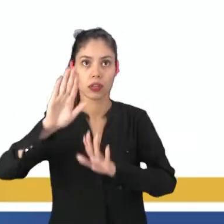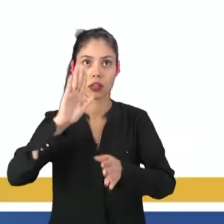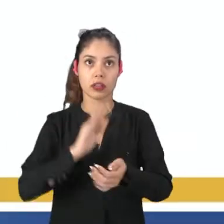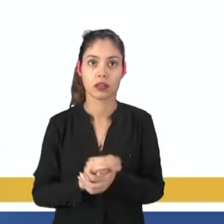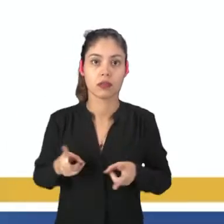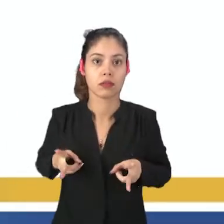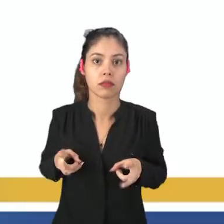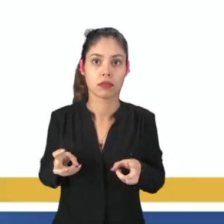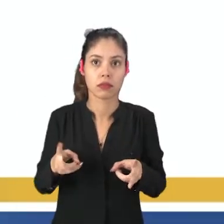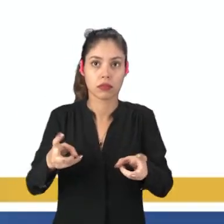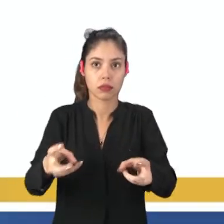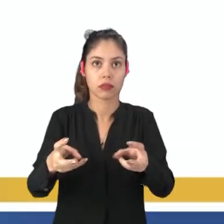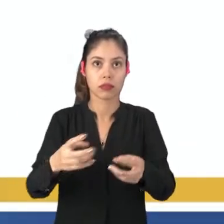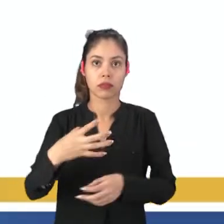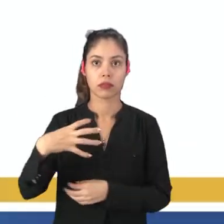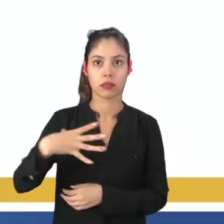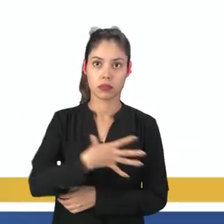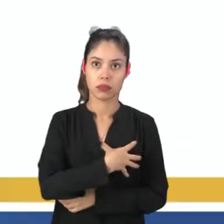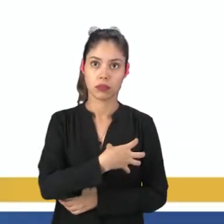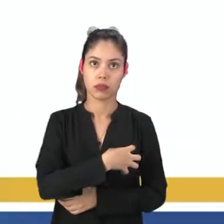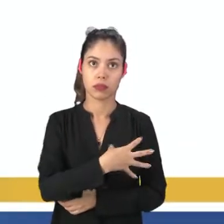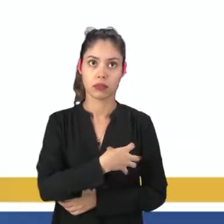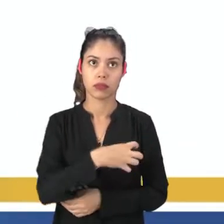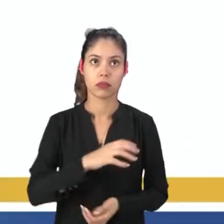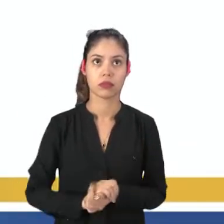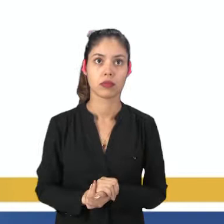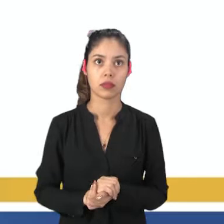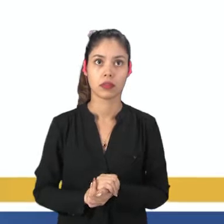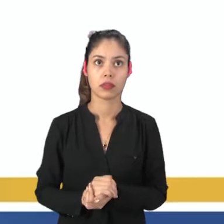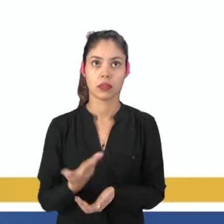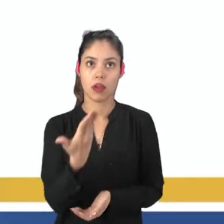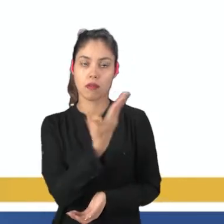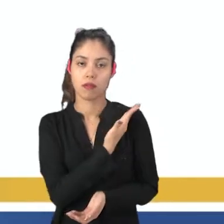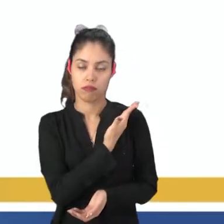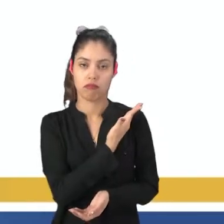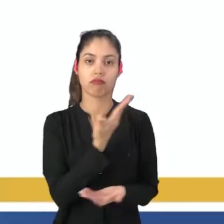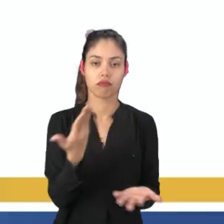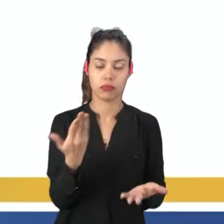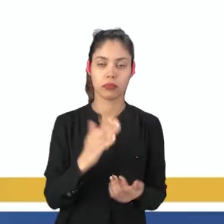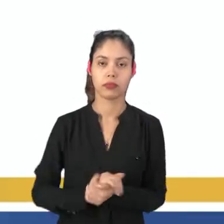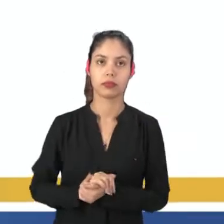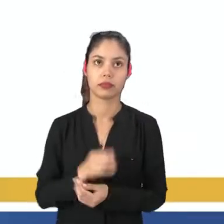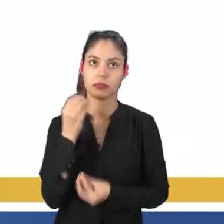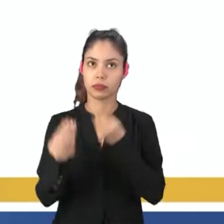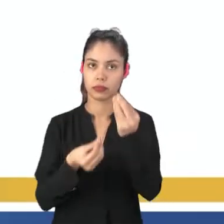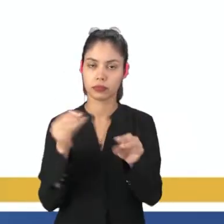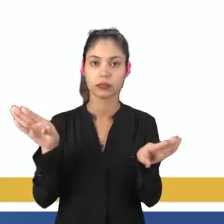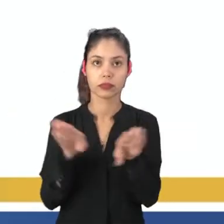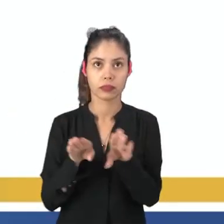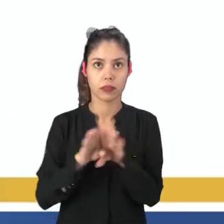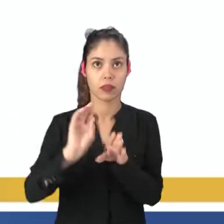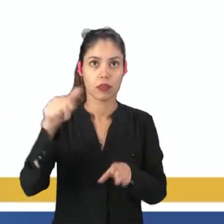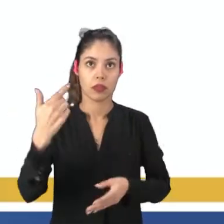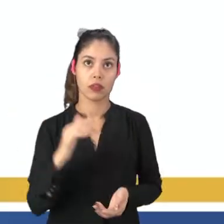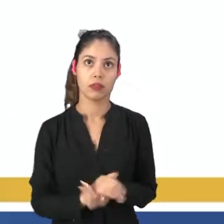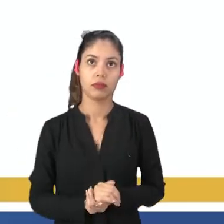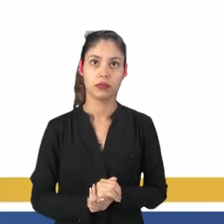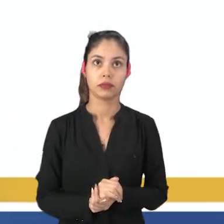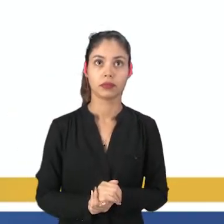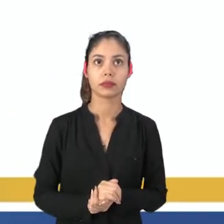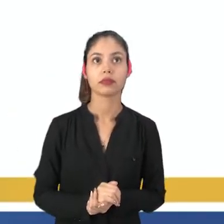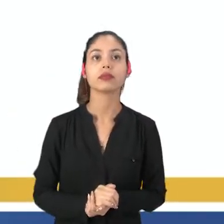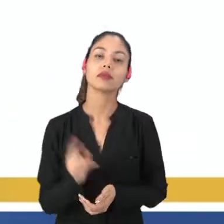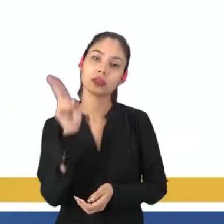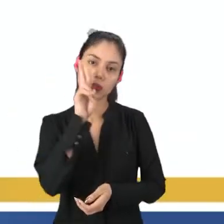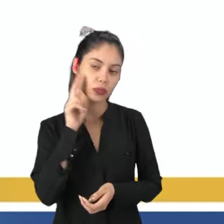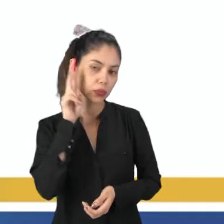mama. Sejam amiga do peito. Aqui fica bem claro, né? Assim como também o outro, o uso da cor rosa, que